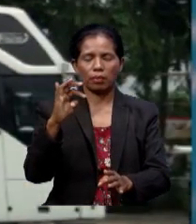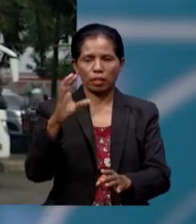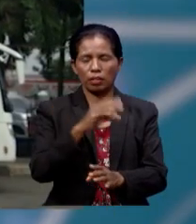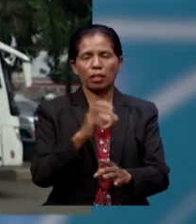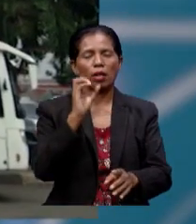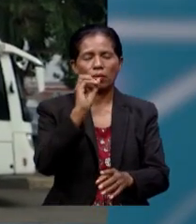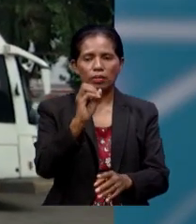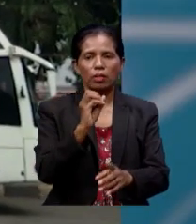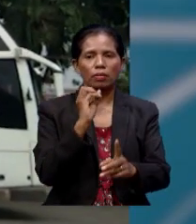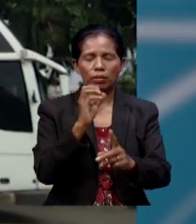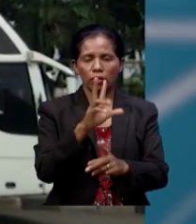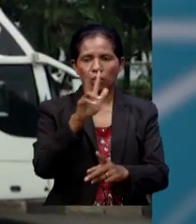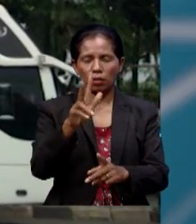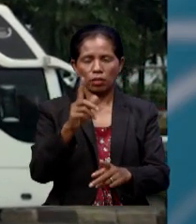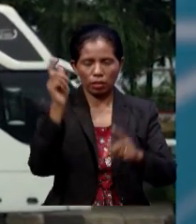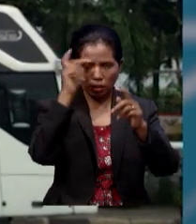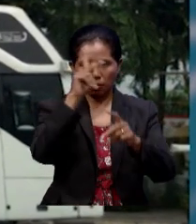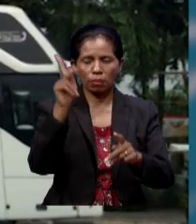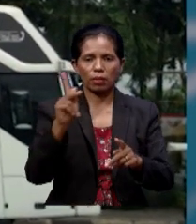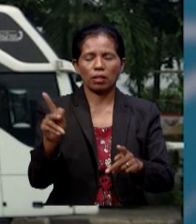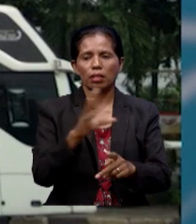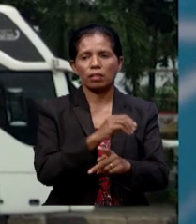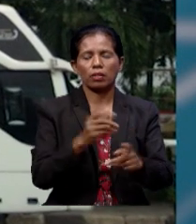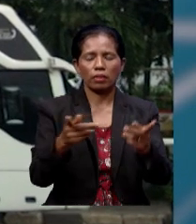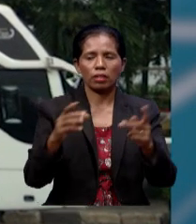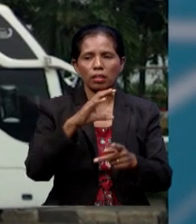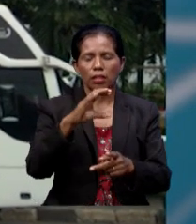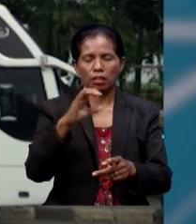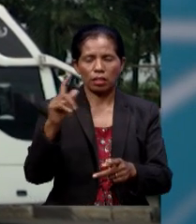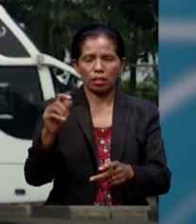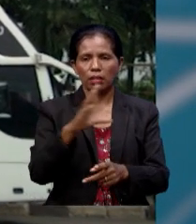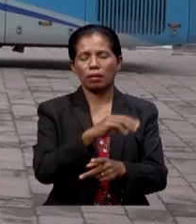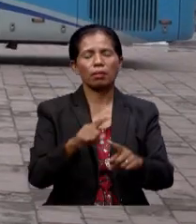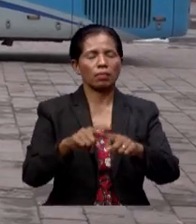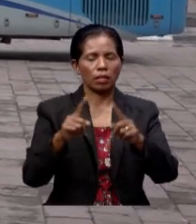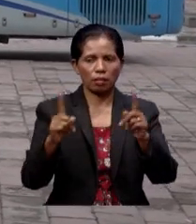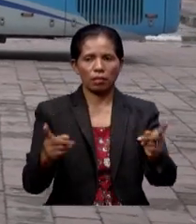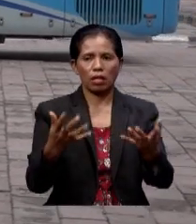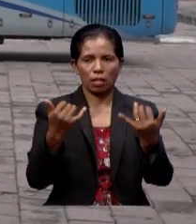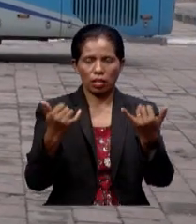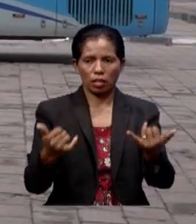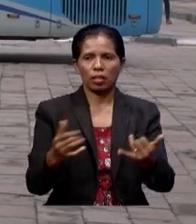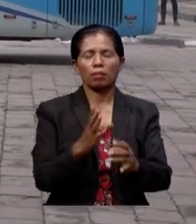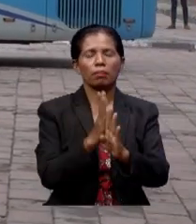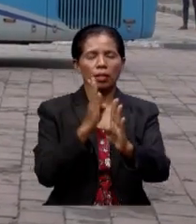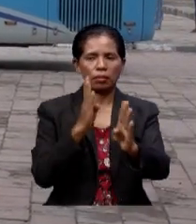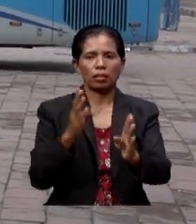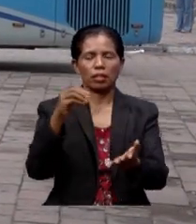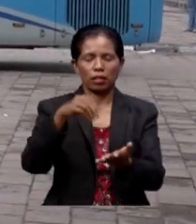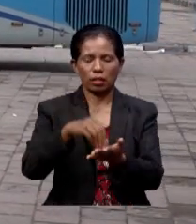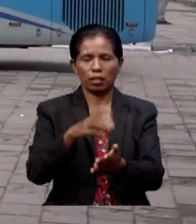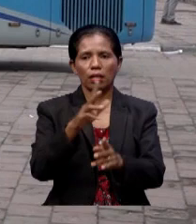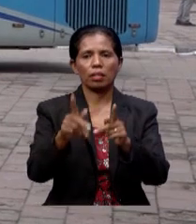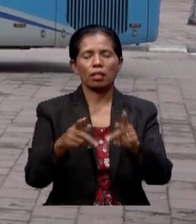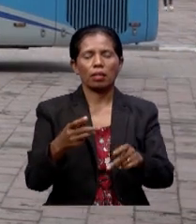tolu hanesan Timor Plaza centro convenções Dili no Porto Dili mai be provisório autocarro refere sem hatun pasajeru